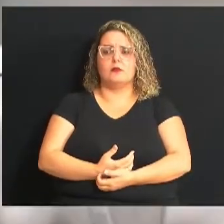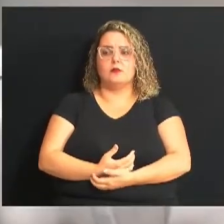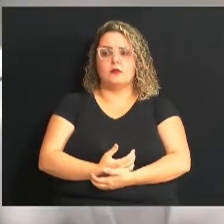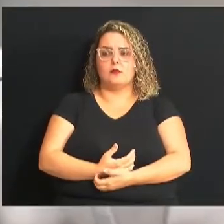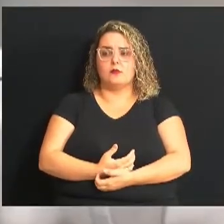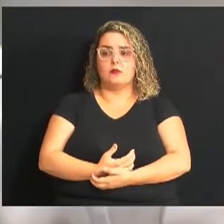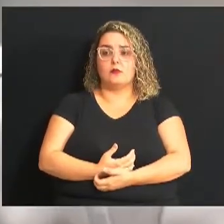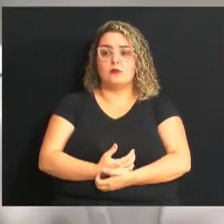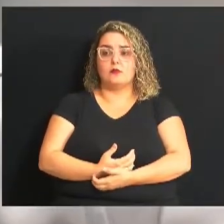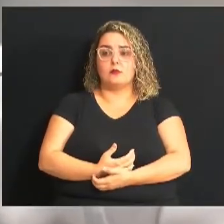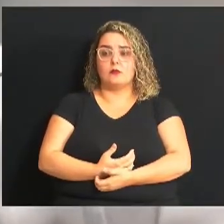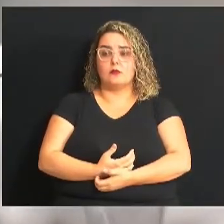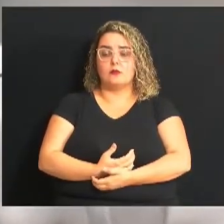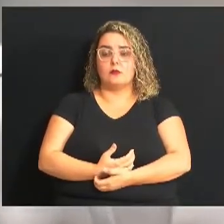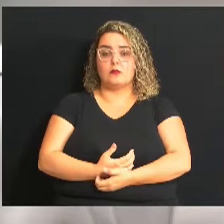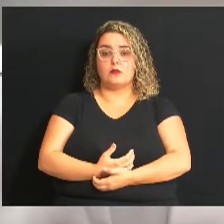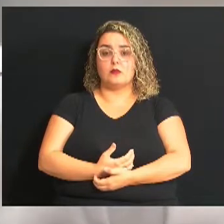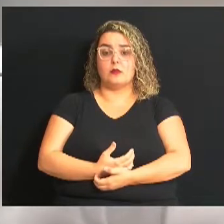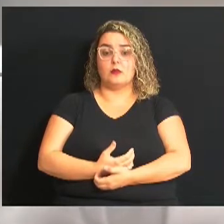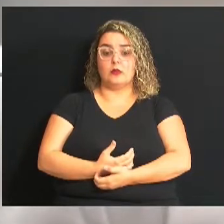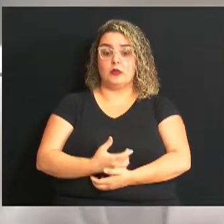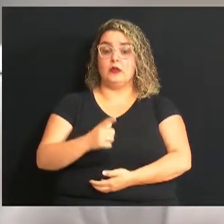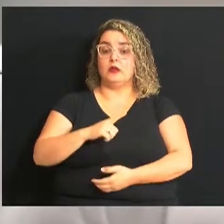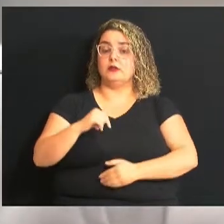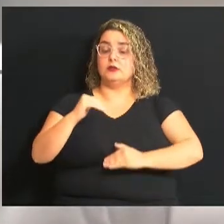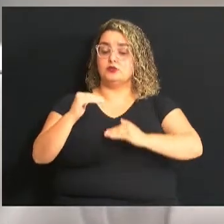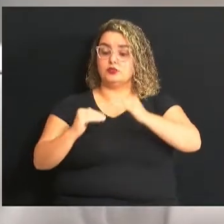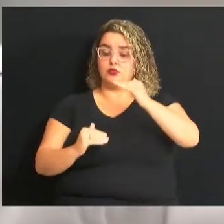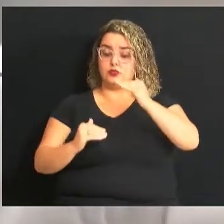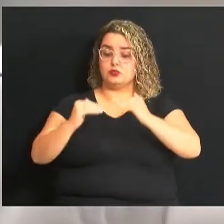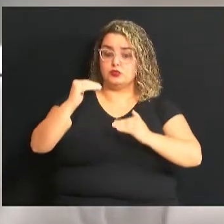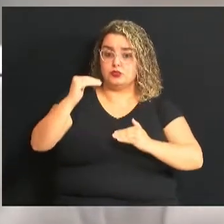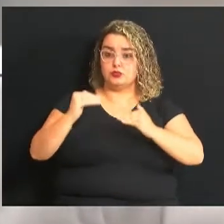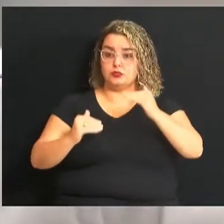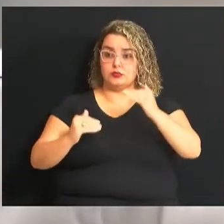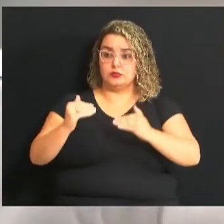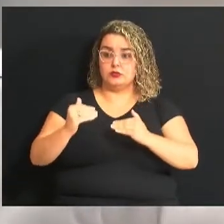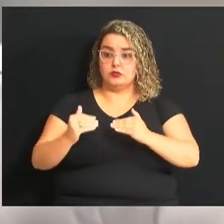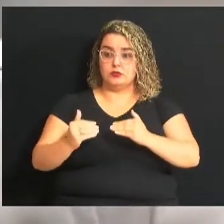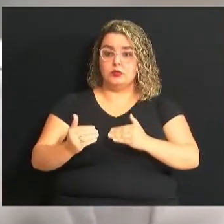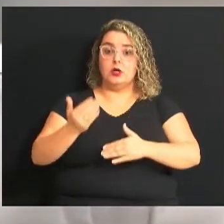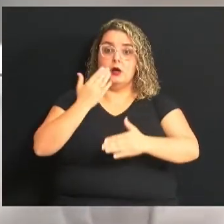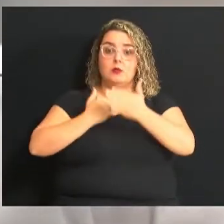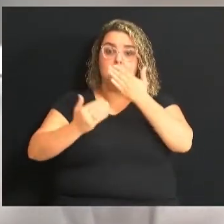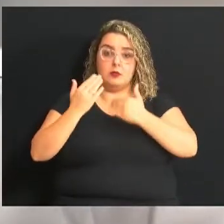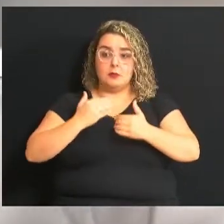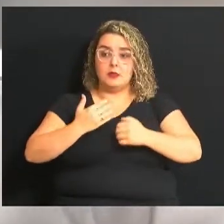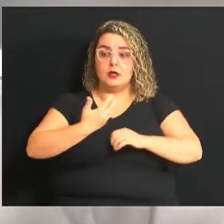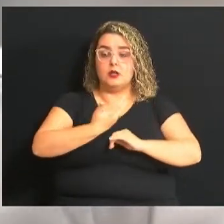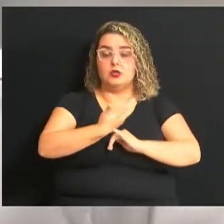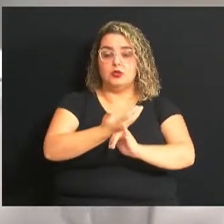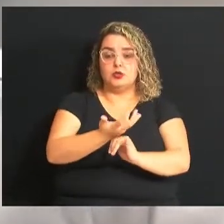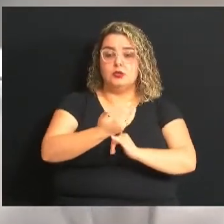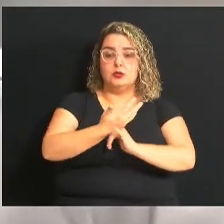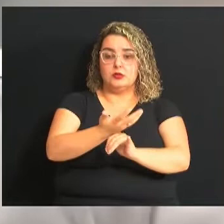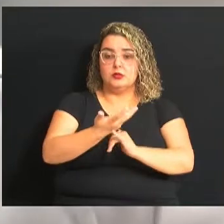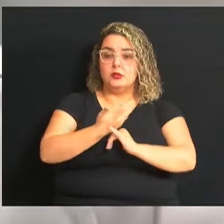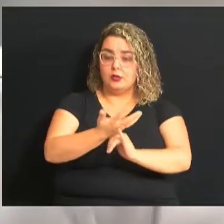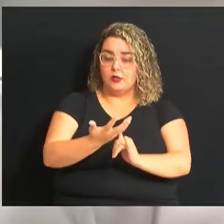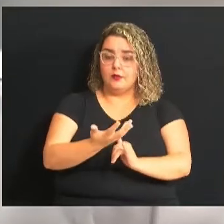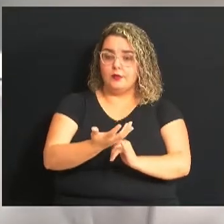Exato. Existe um desequilíbrio entre a ingesta calórica e o gasto calórico e o